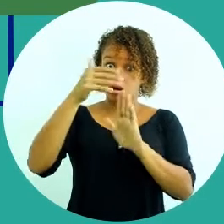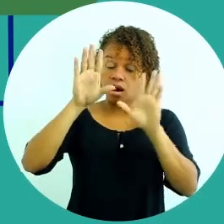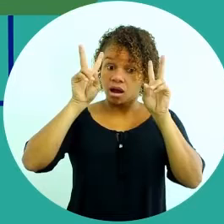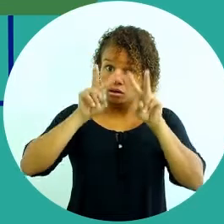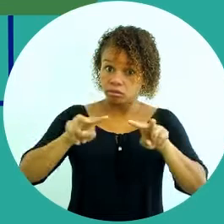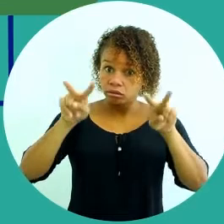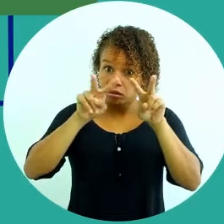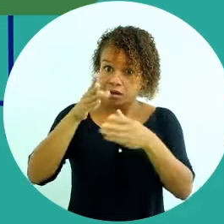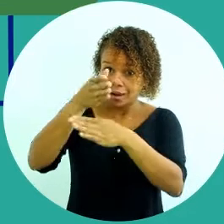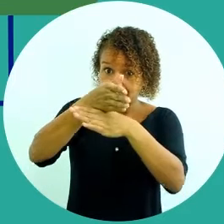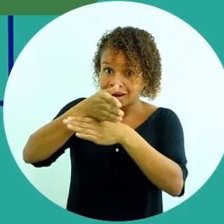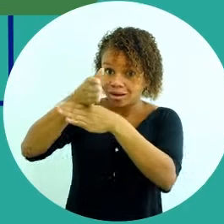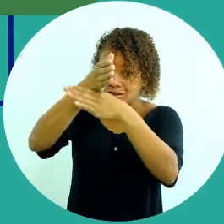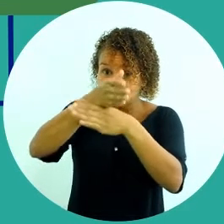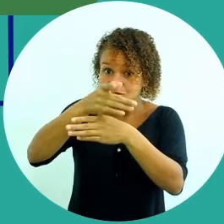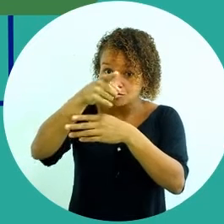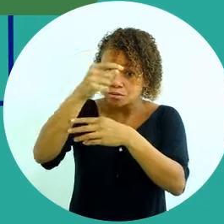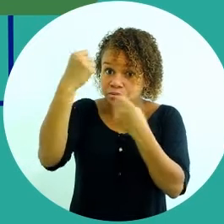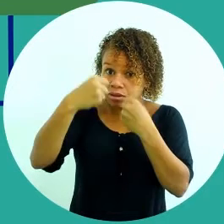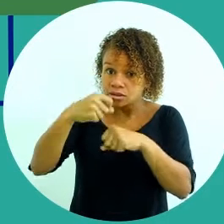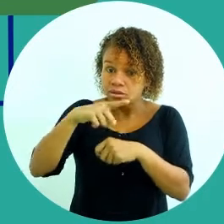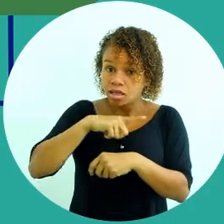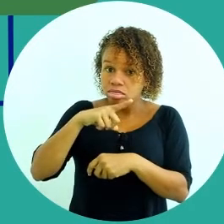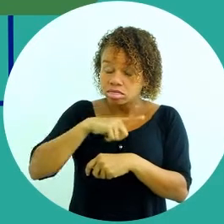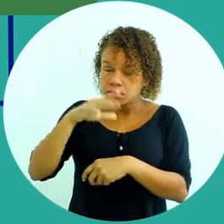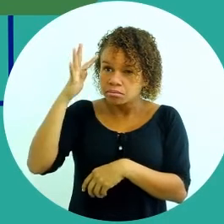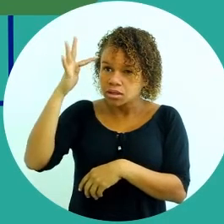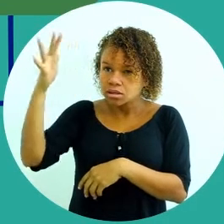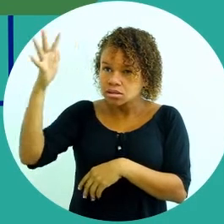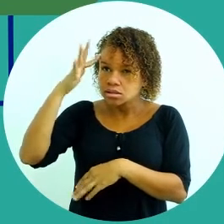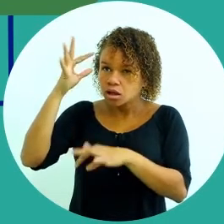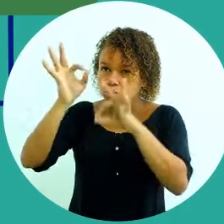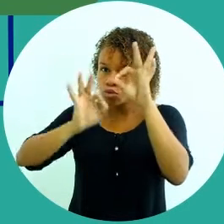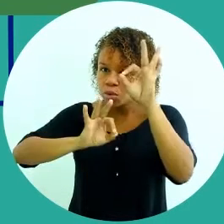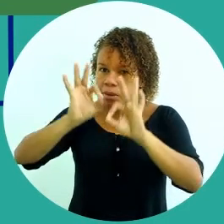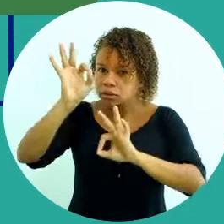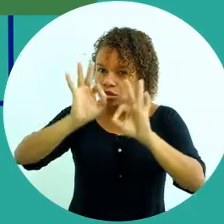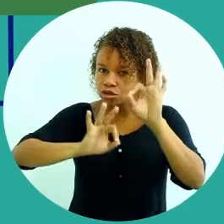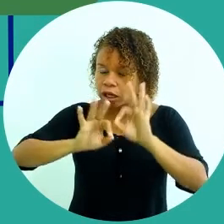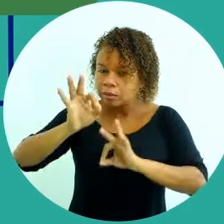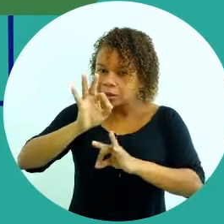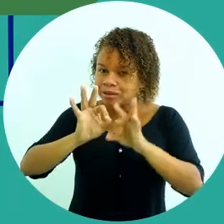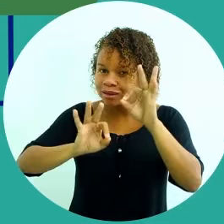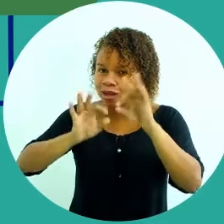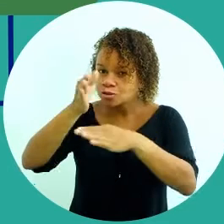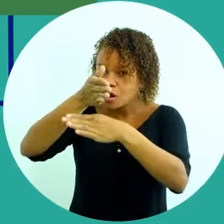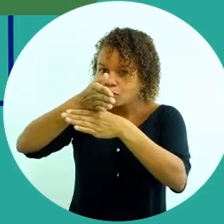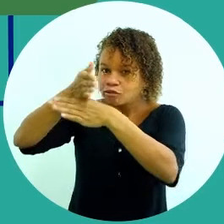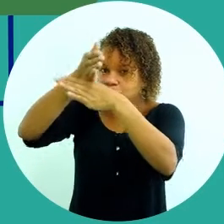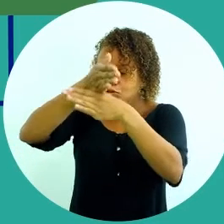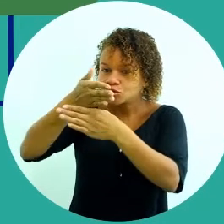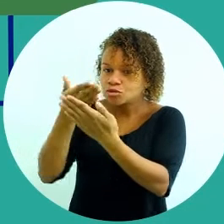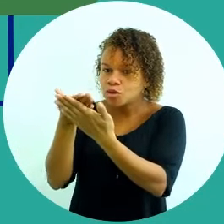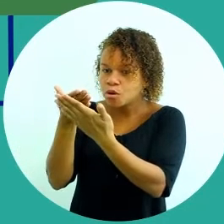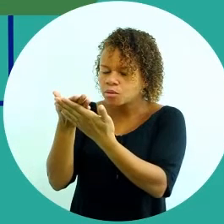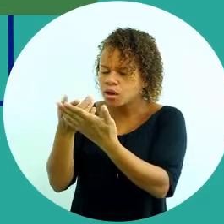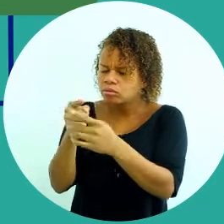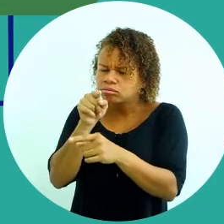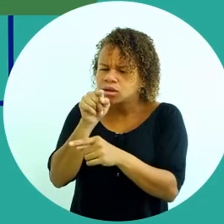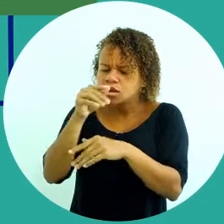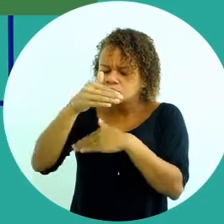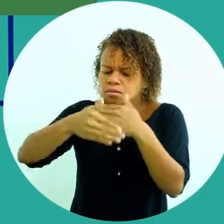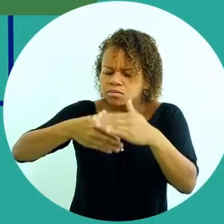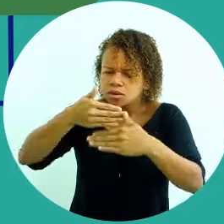o material audiovisual, você já deverá ter pensado no planejamento da sua videoaula. E este